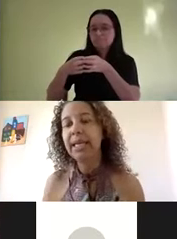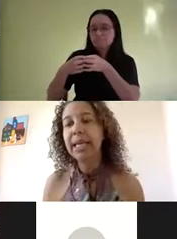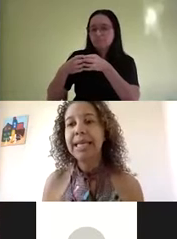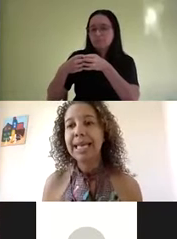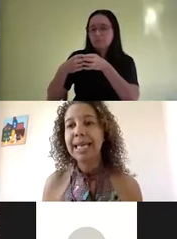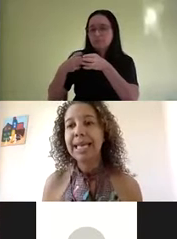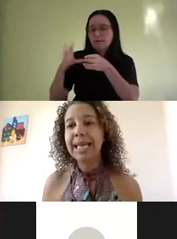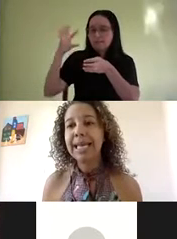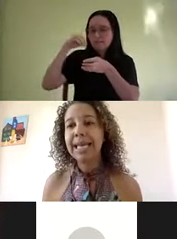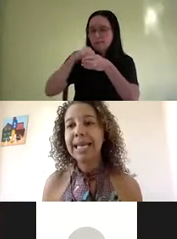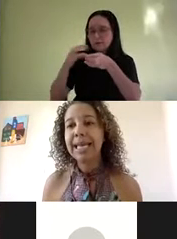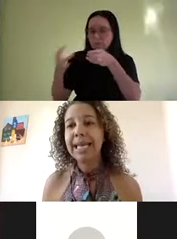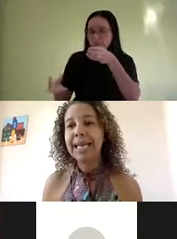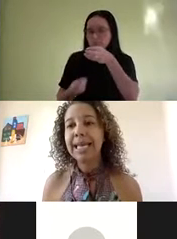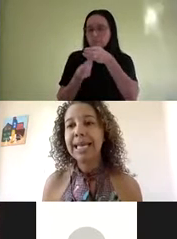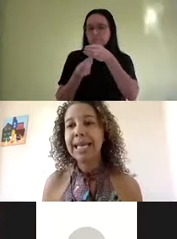daquela...